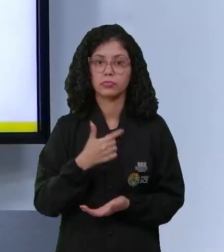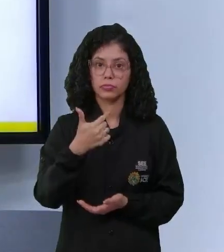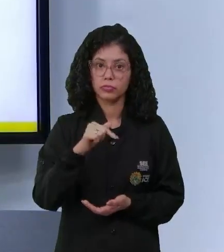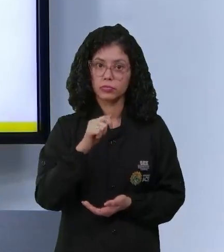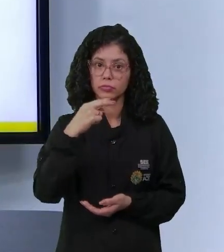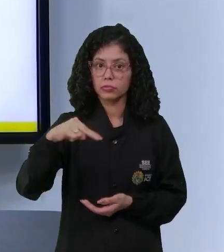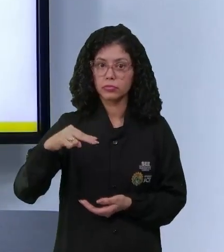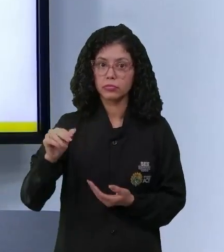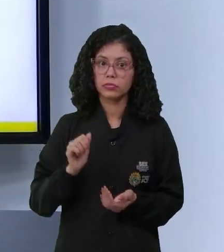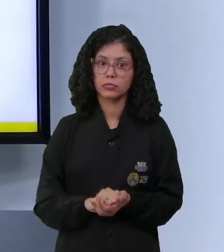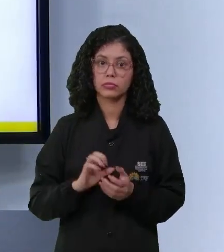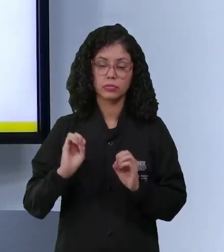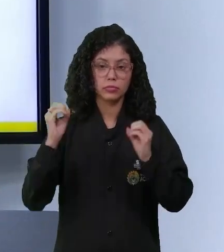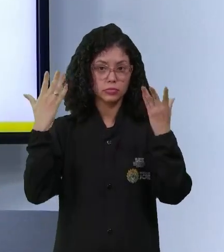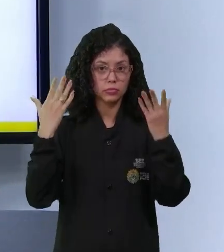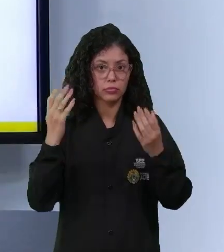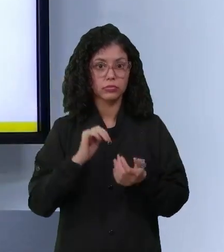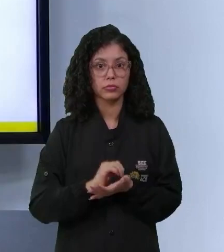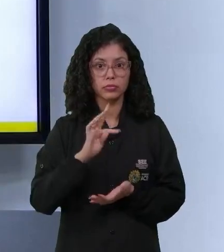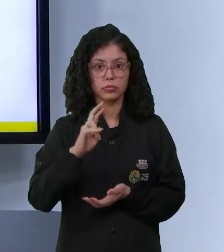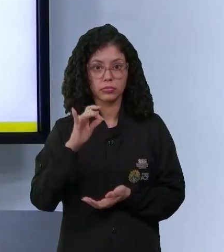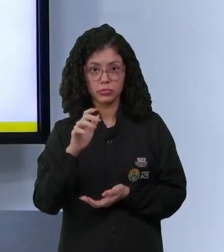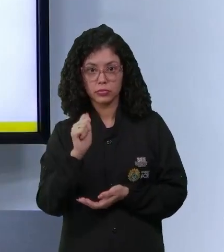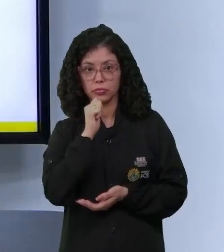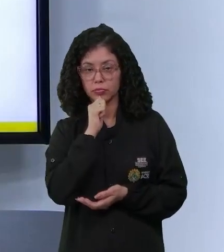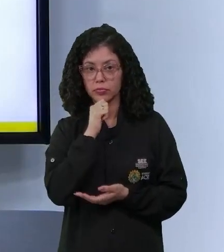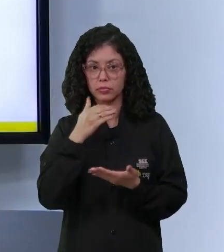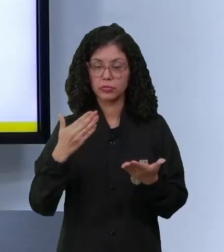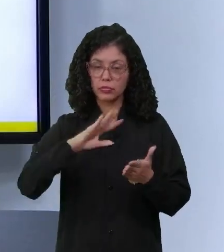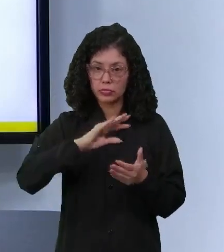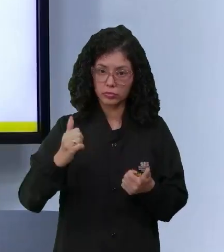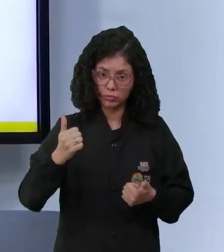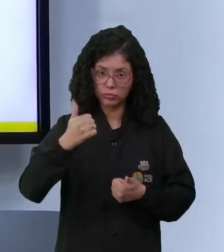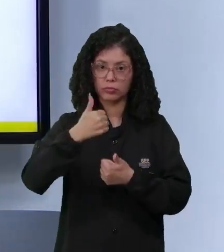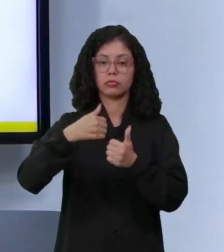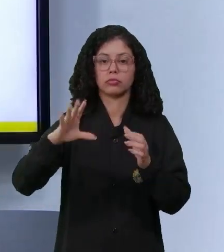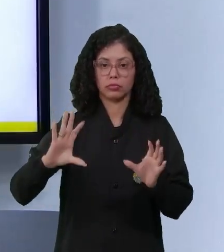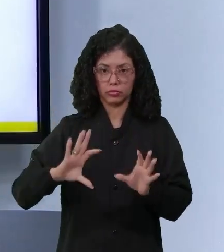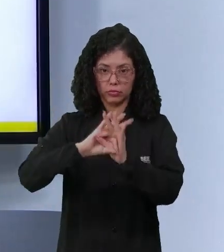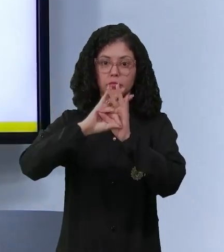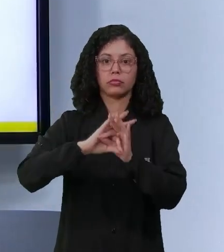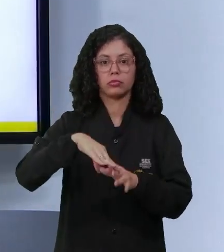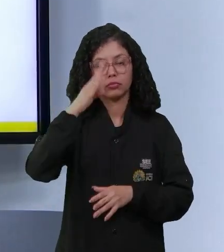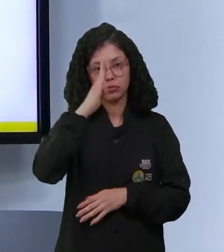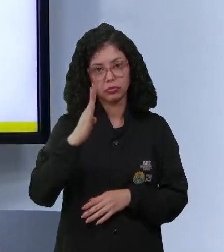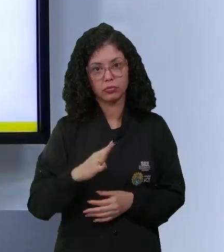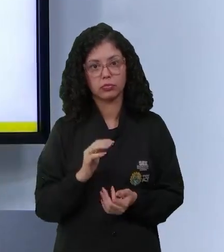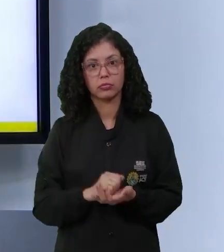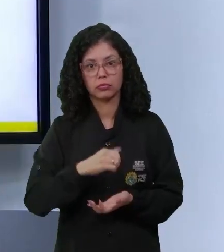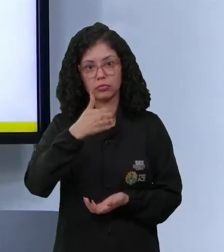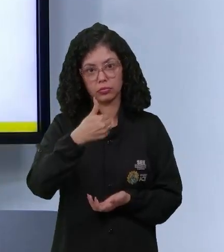17 de novembro, nós comemoramos o Tratado de Petrópolis, a anexação do Acre ao Brasil, que se deu em